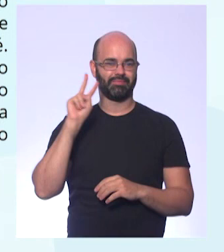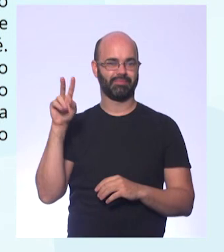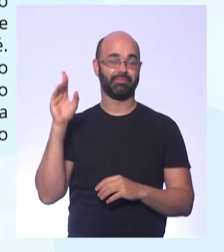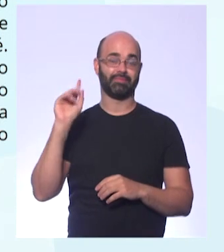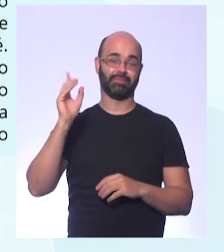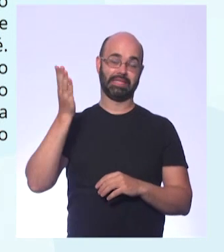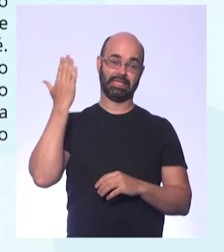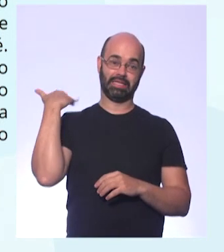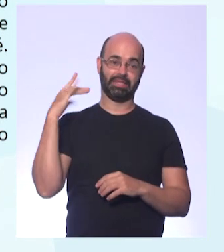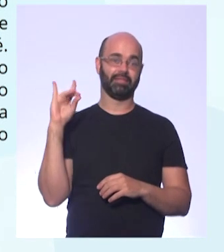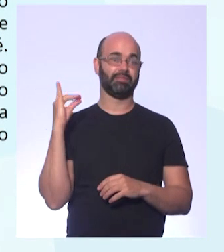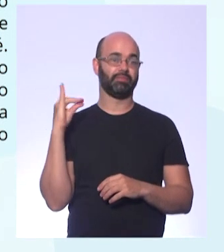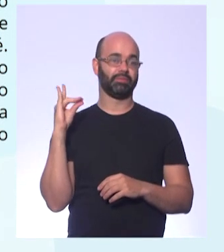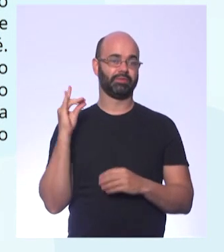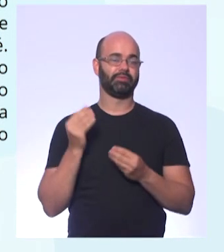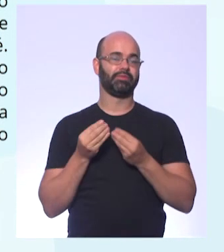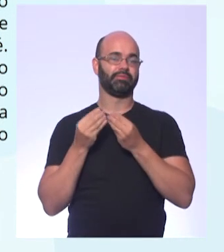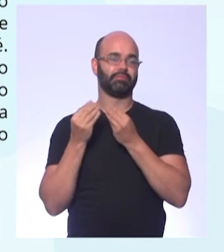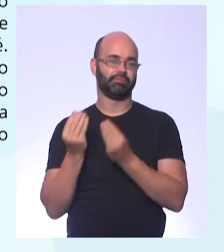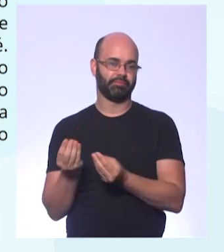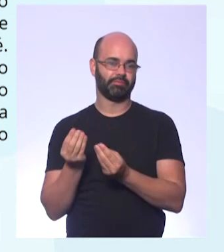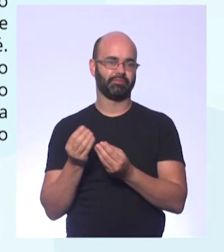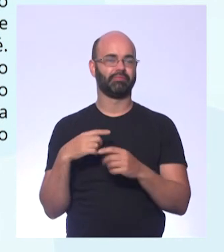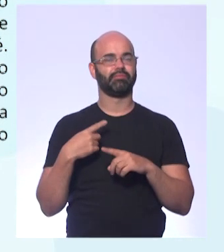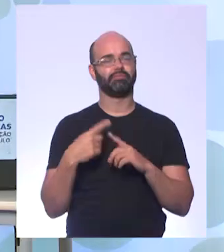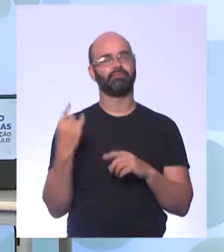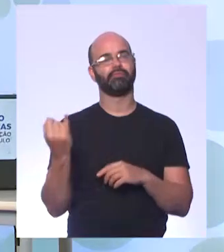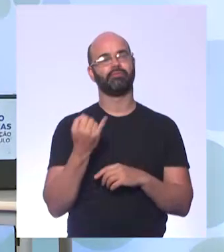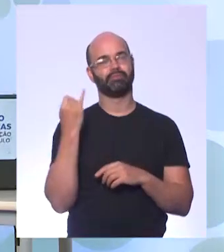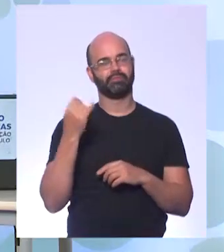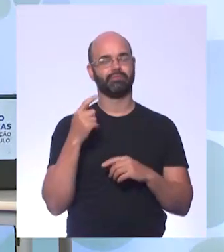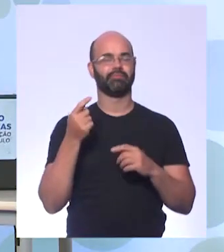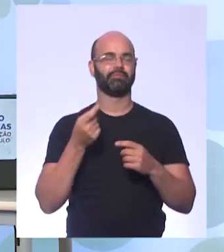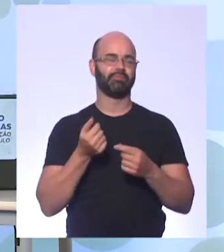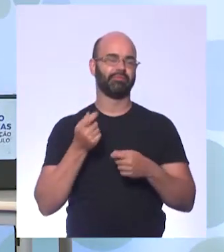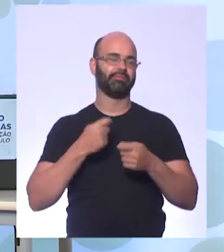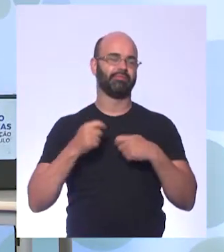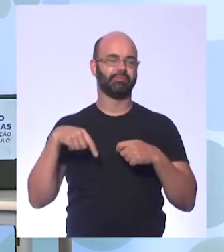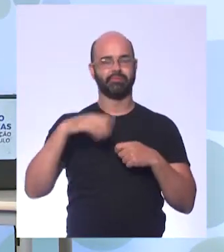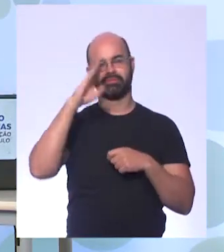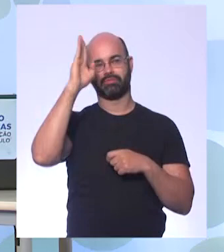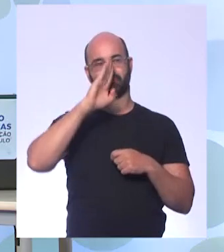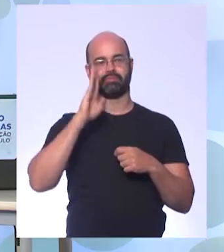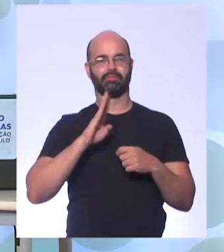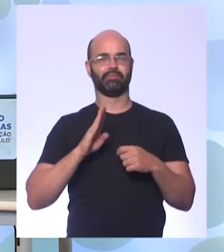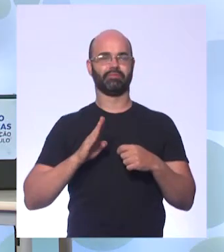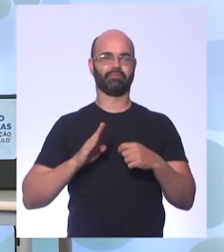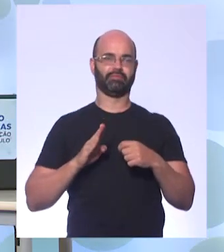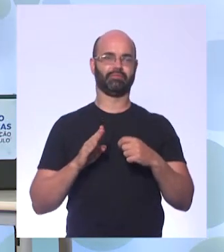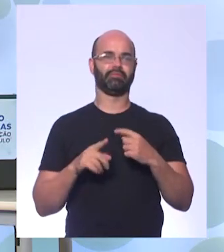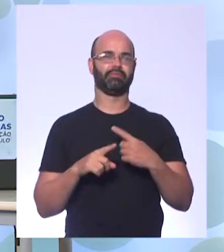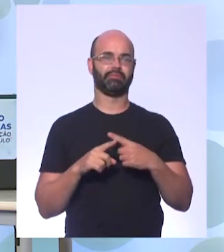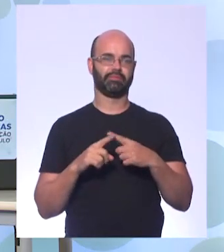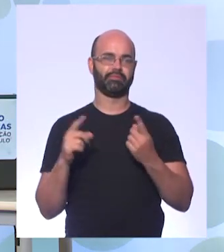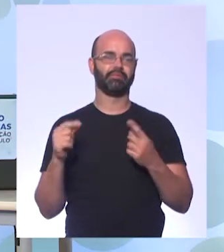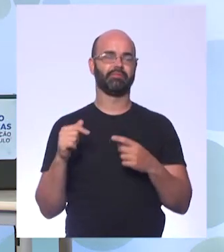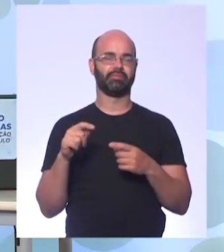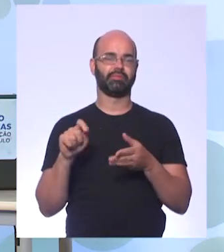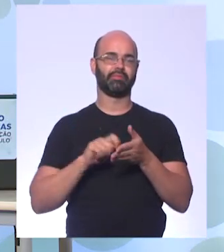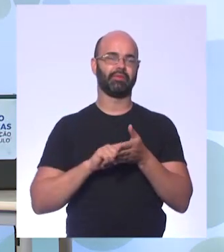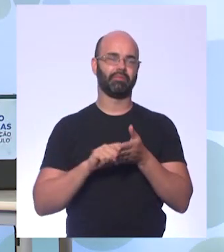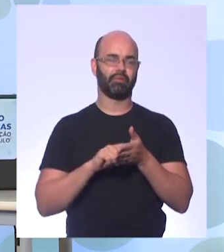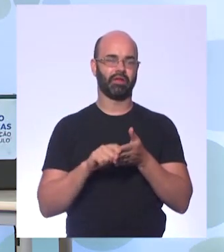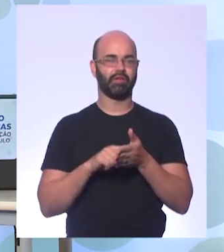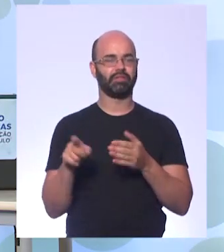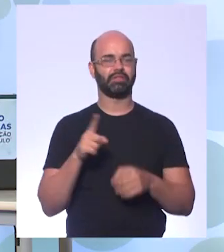boliviano, pela importância econômica dessa região na época para o Brasil, que era a questão do ciclo da borracha, aí